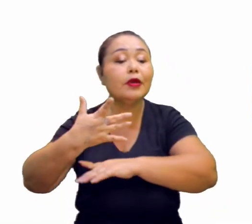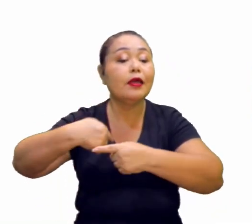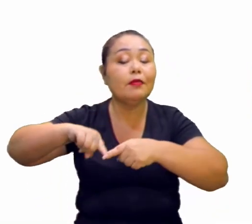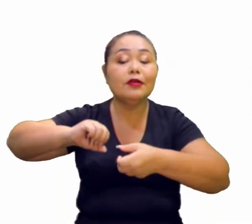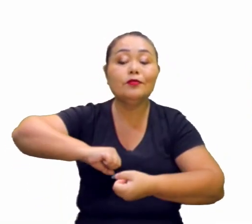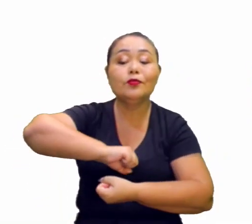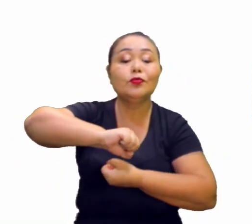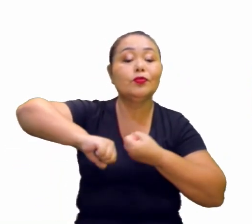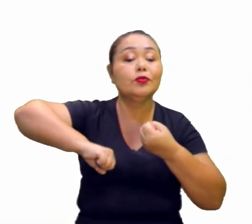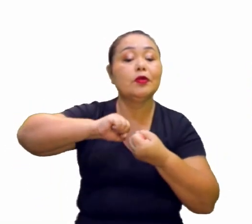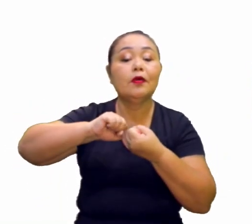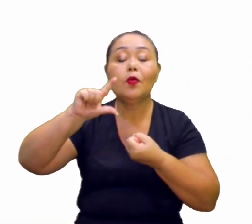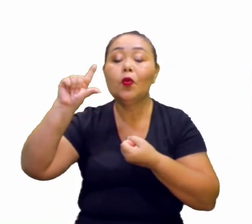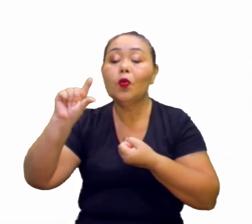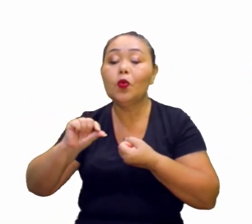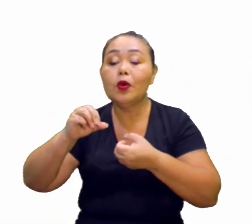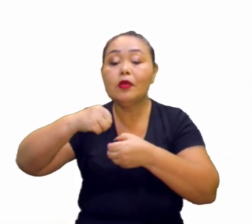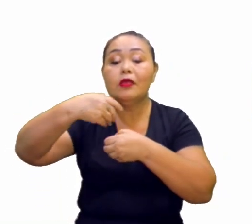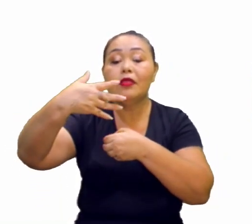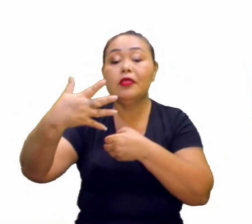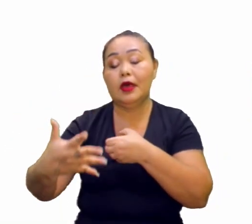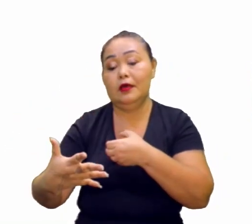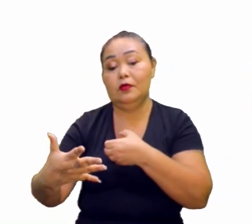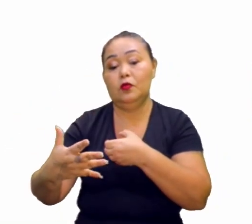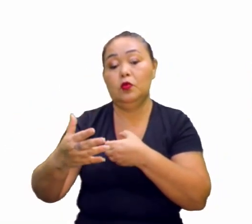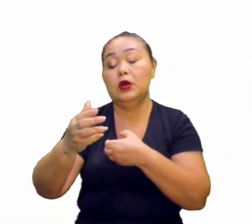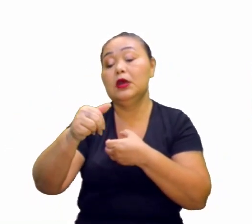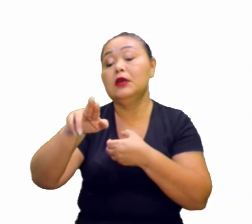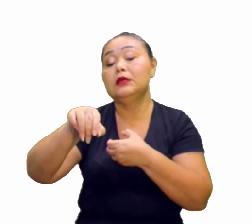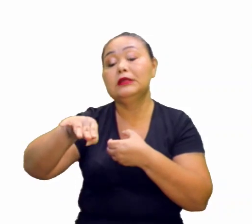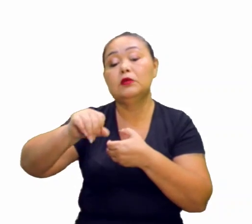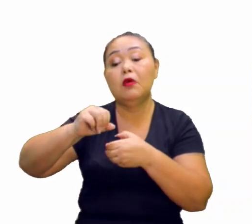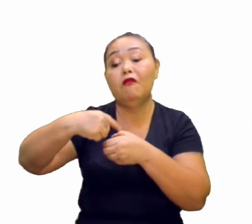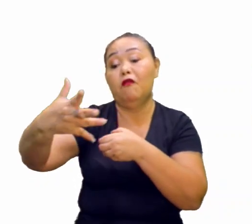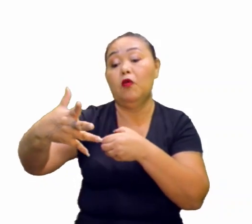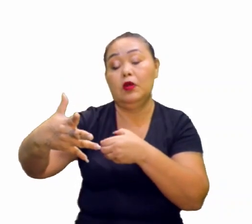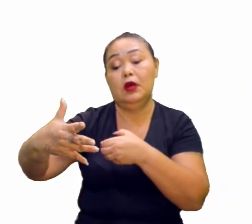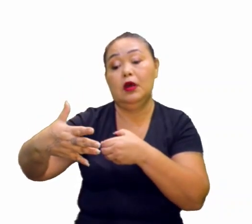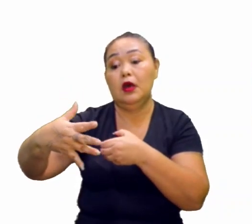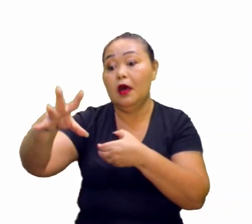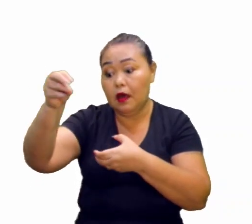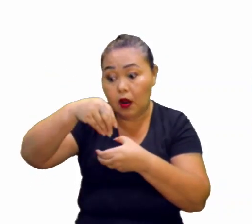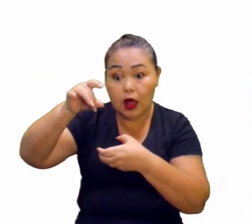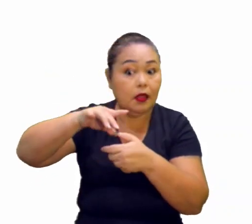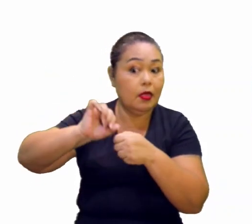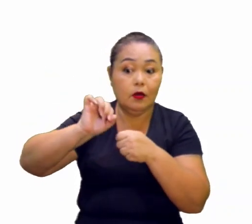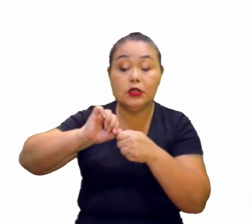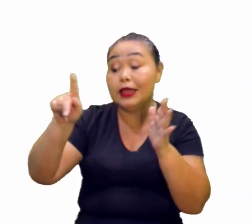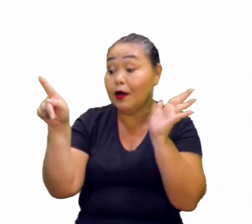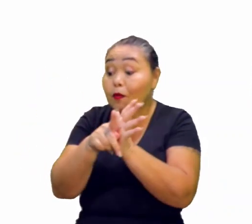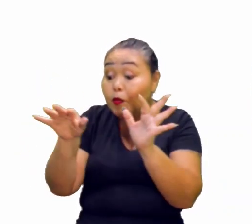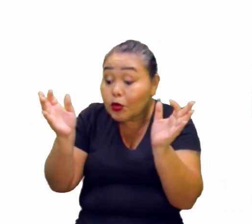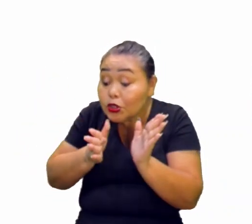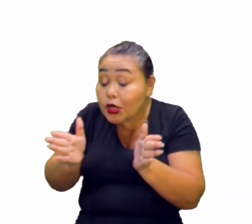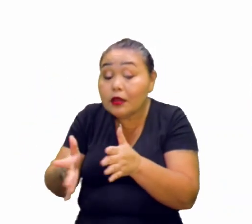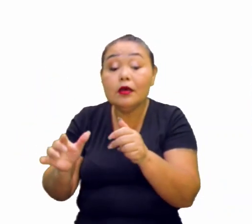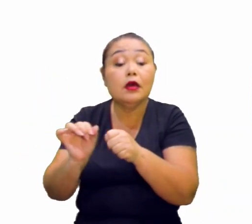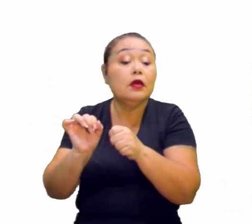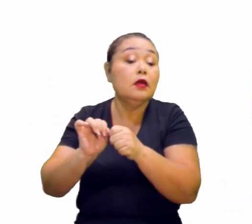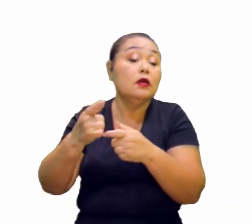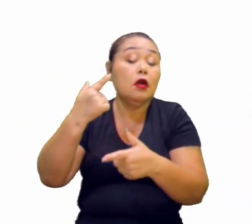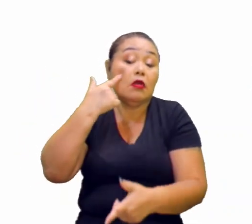de insumos externos. Então, não significa dizer que os SAFs eles sejam uma